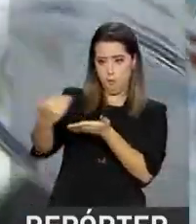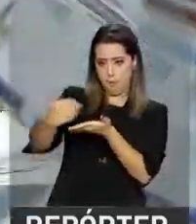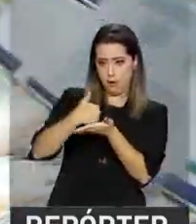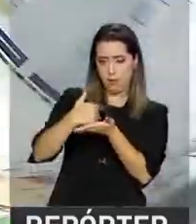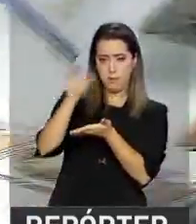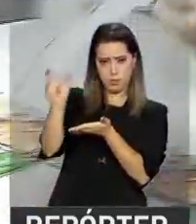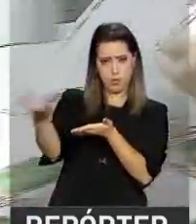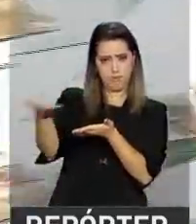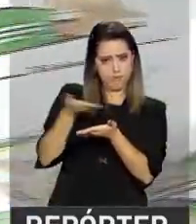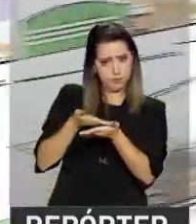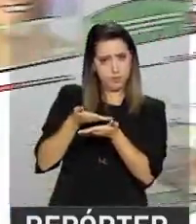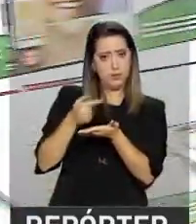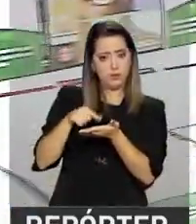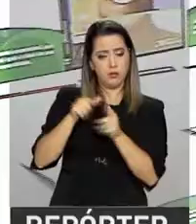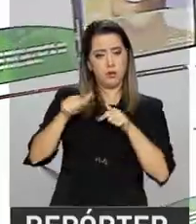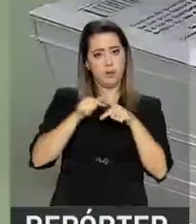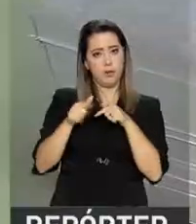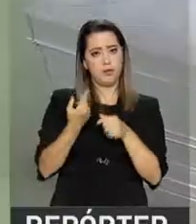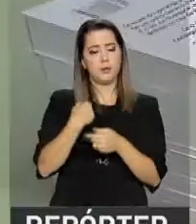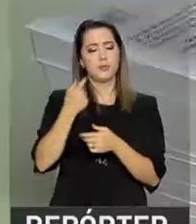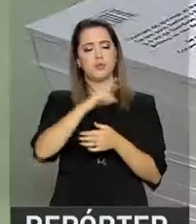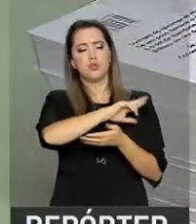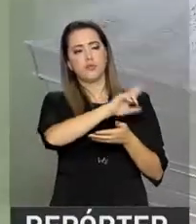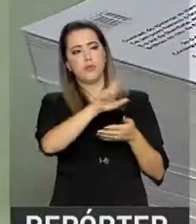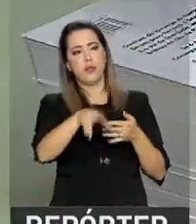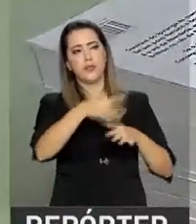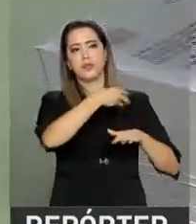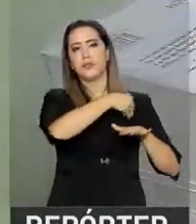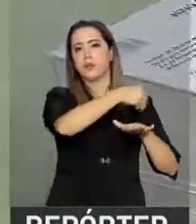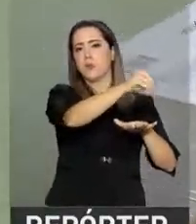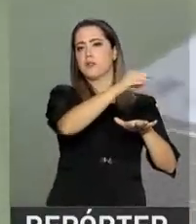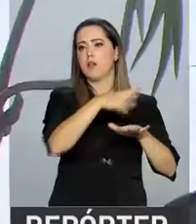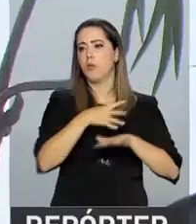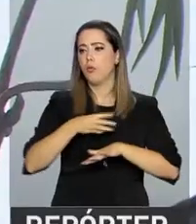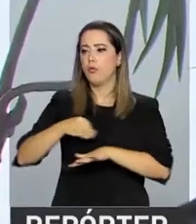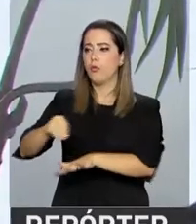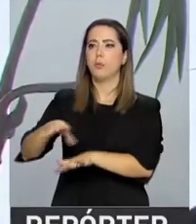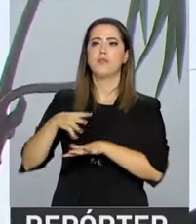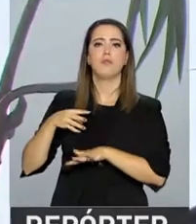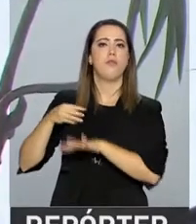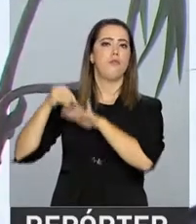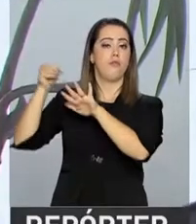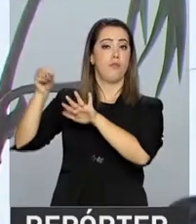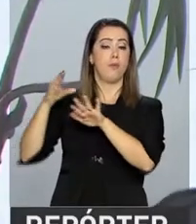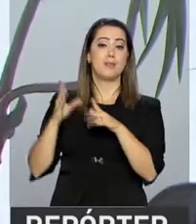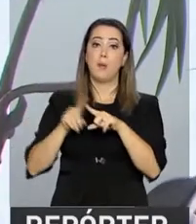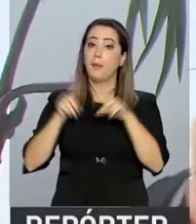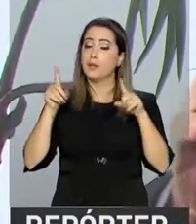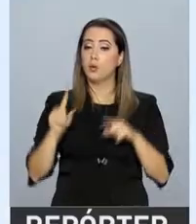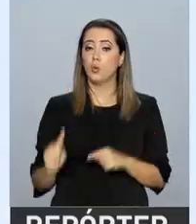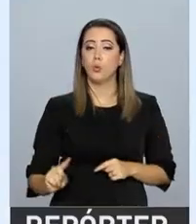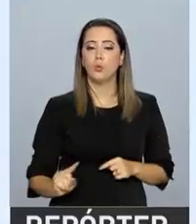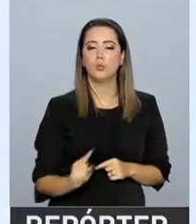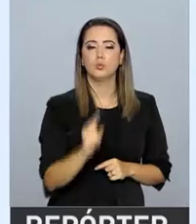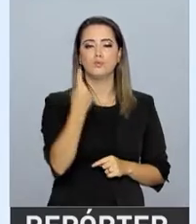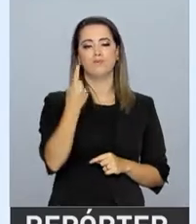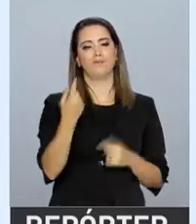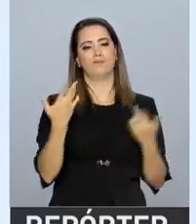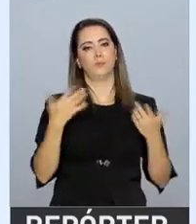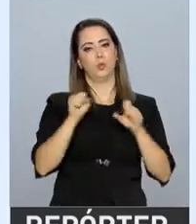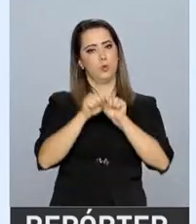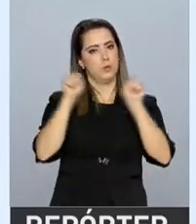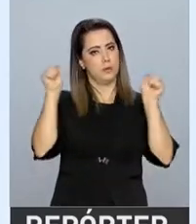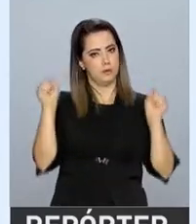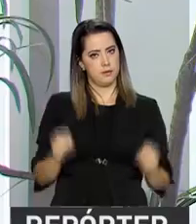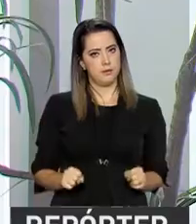tinham que enviar uma série de informações para diversos órgãos do governo mas com a implantação do e social esse processo